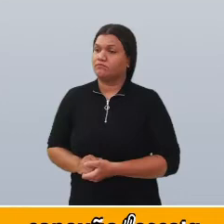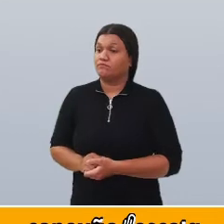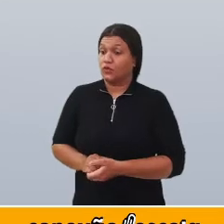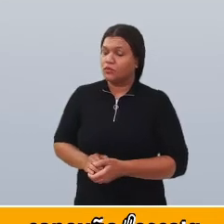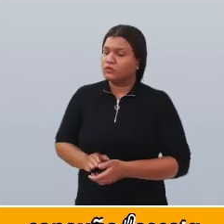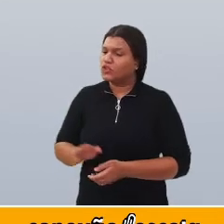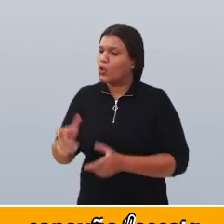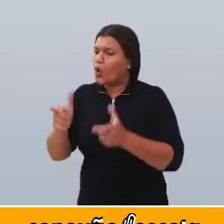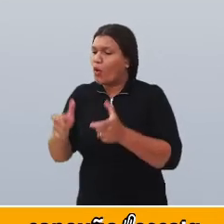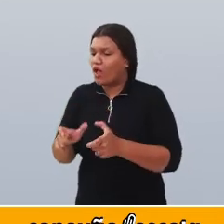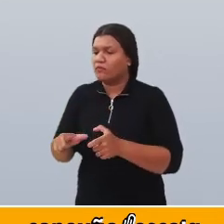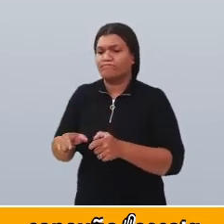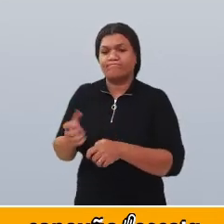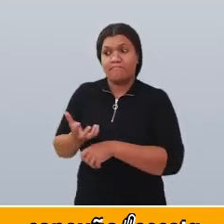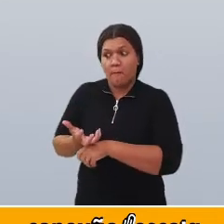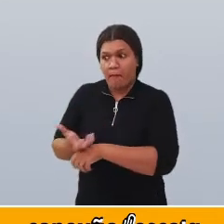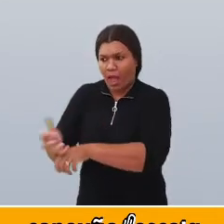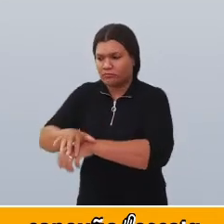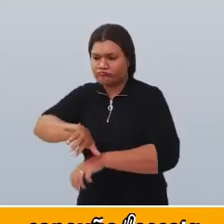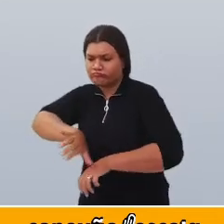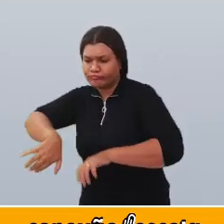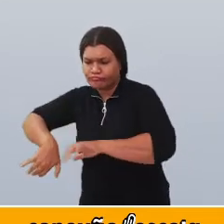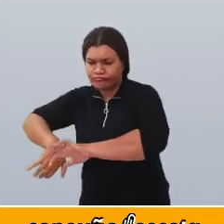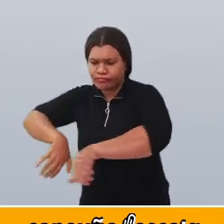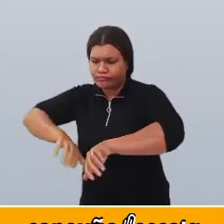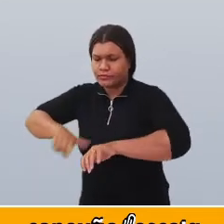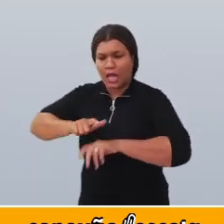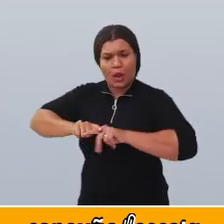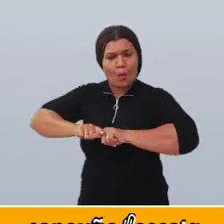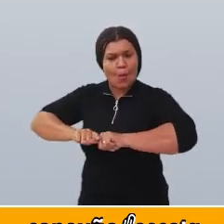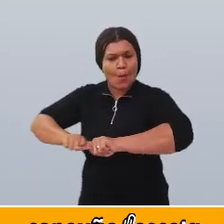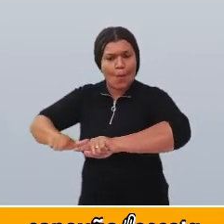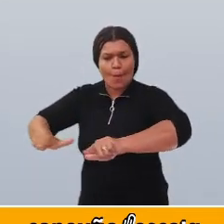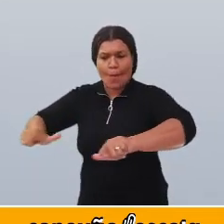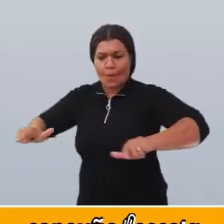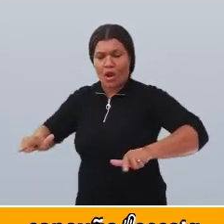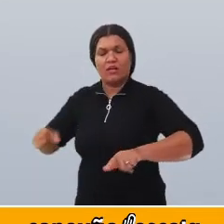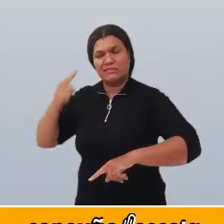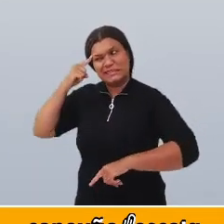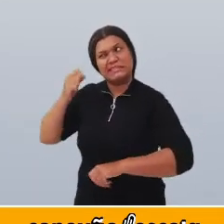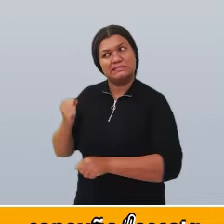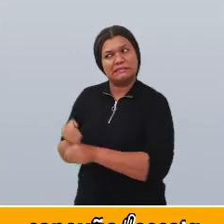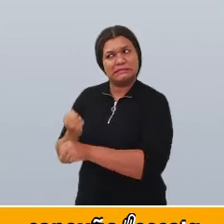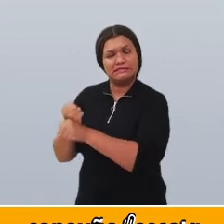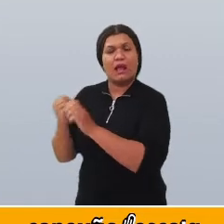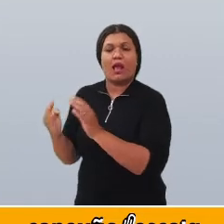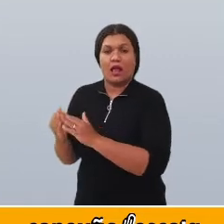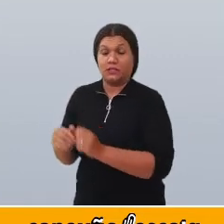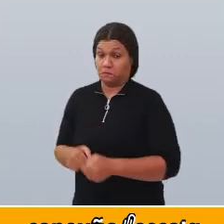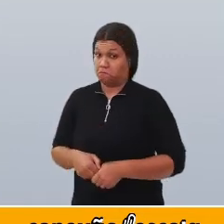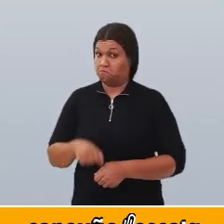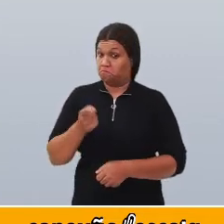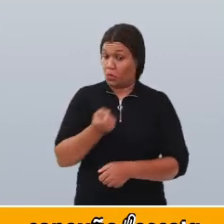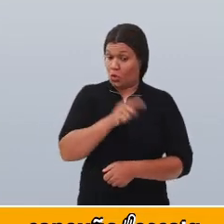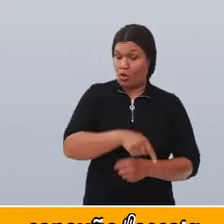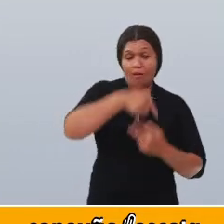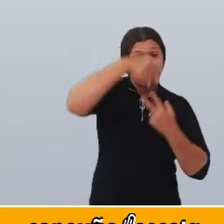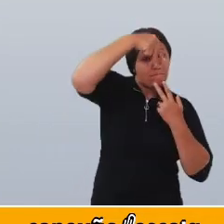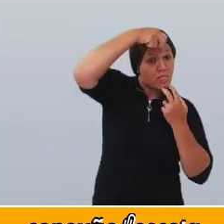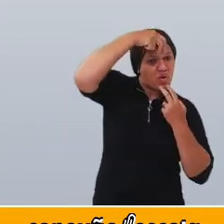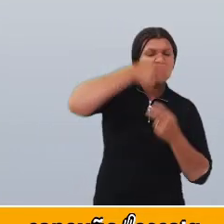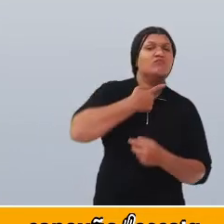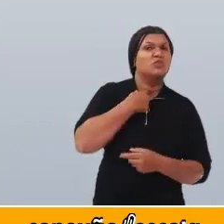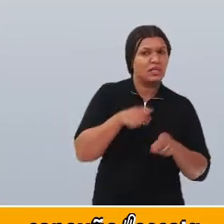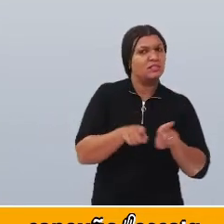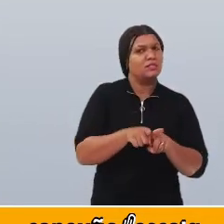para ali fazer a sua casa. O bode, que também andava com vontade de fazer uma casa, foi procurar um